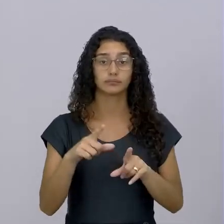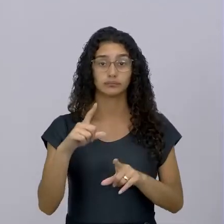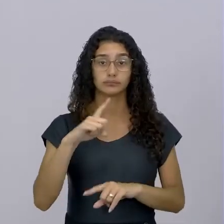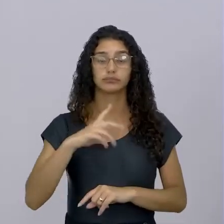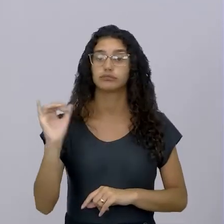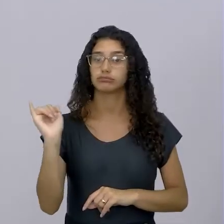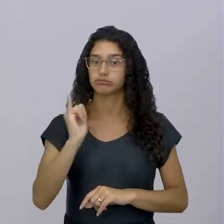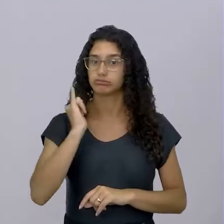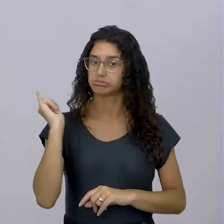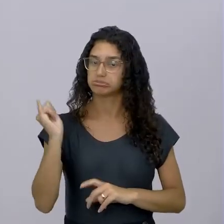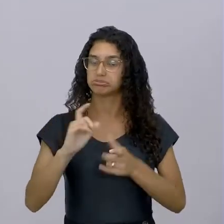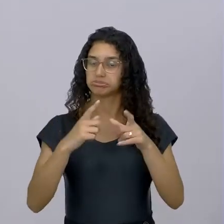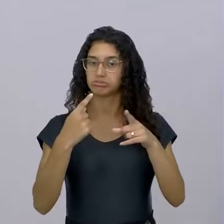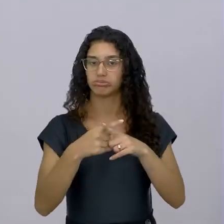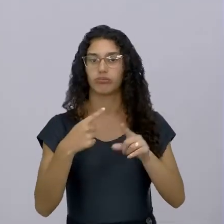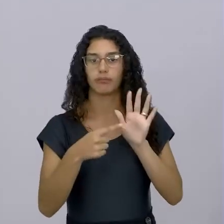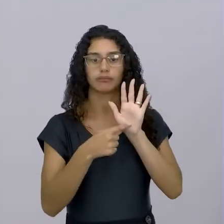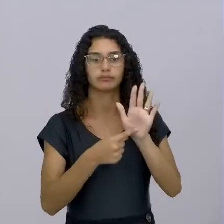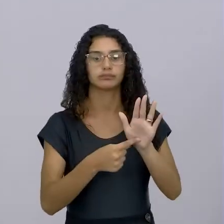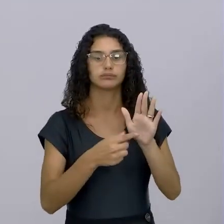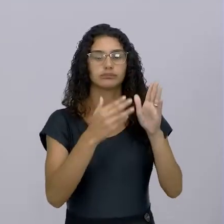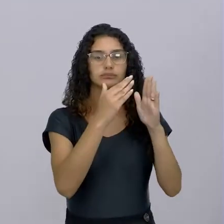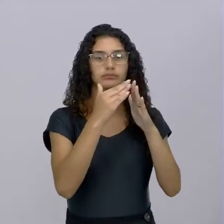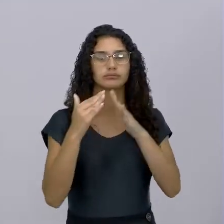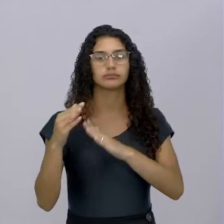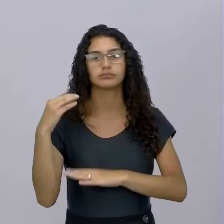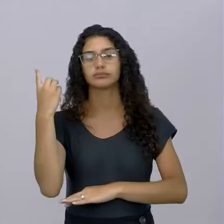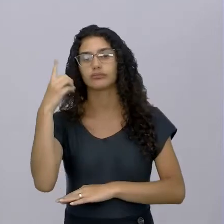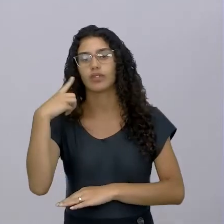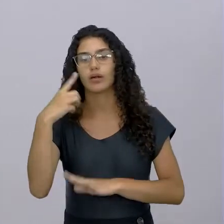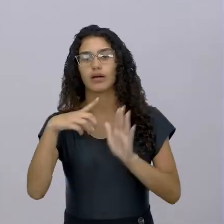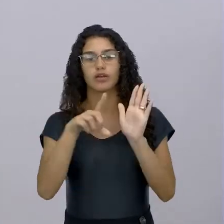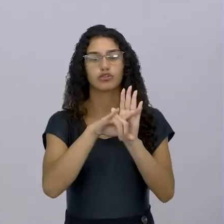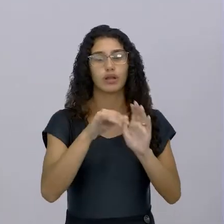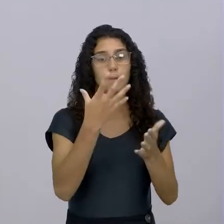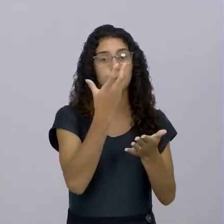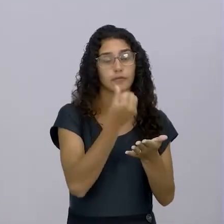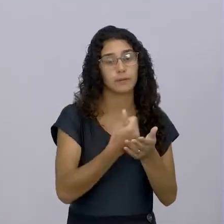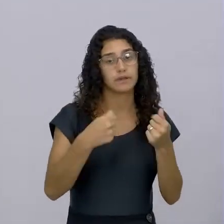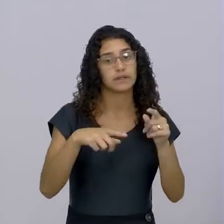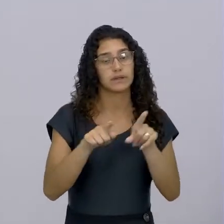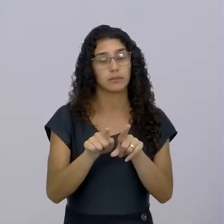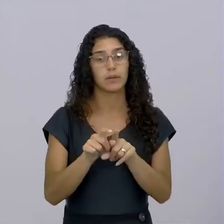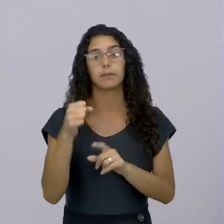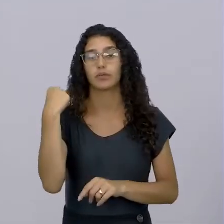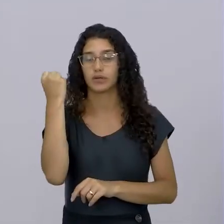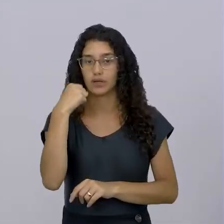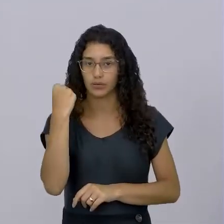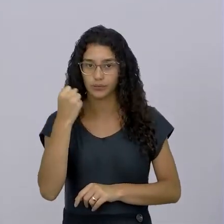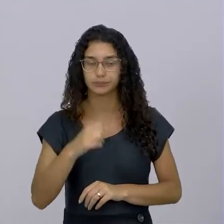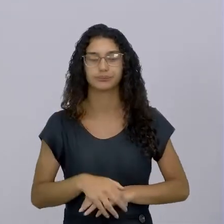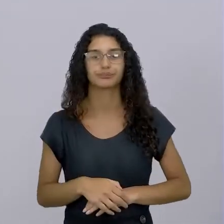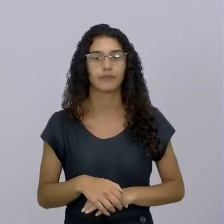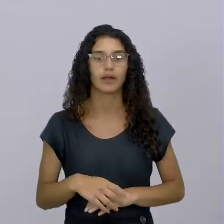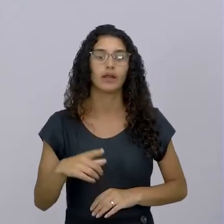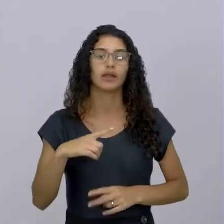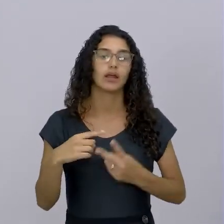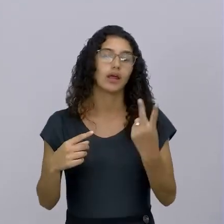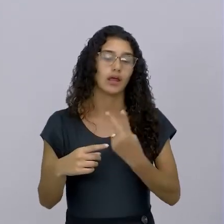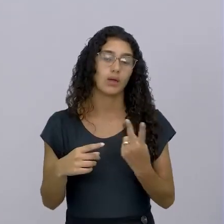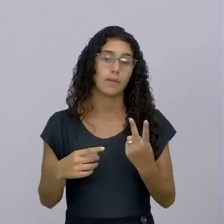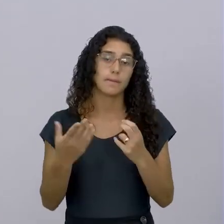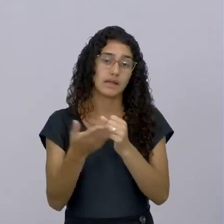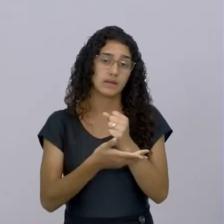grande importância, porque o que passa na Casa dos Deputados de lei aprovada tem que passar também pelo Senado. Então, eles têm a mesma